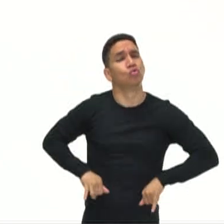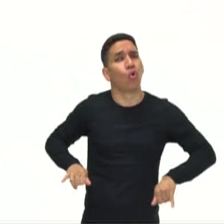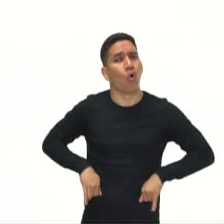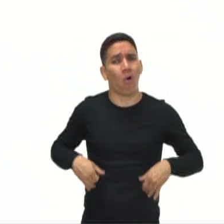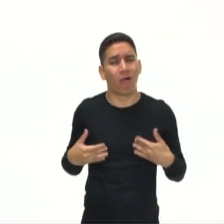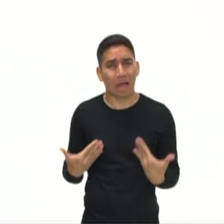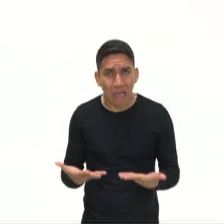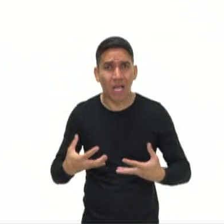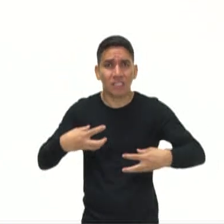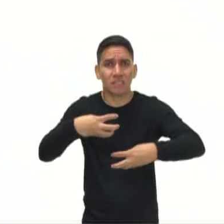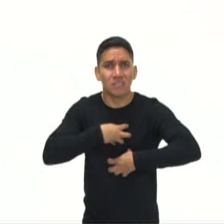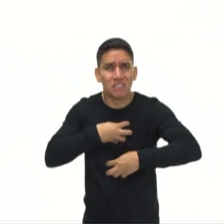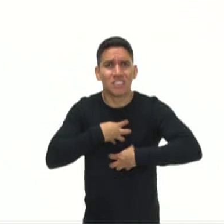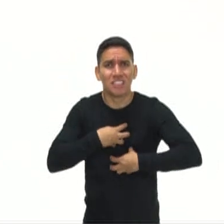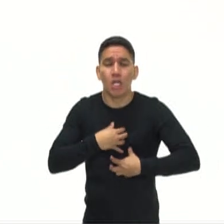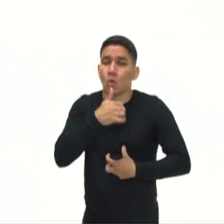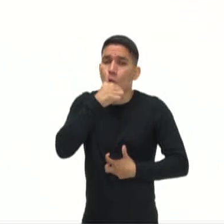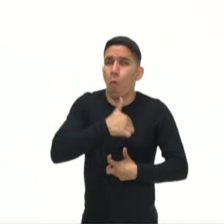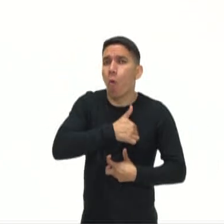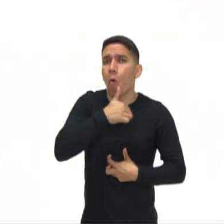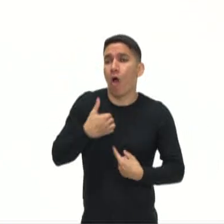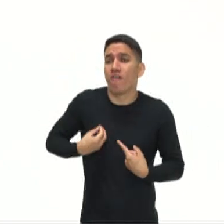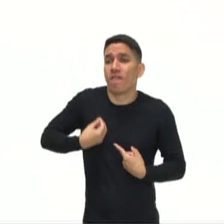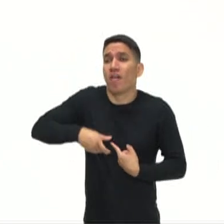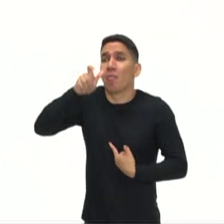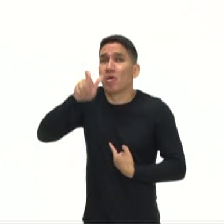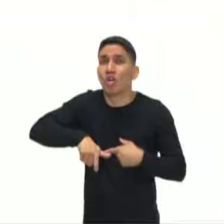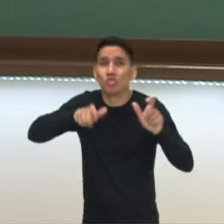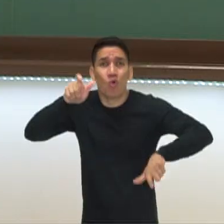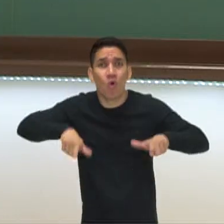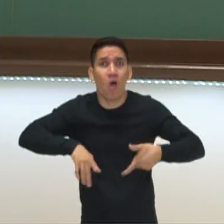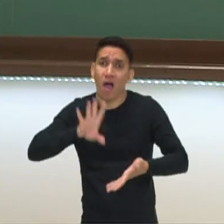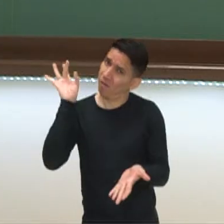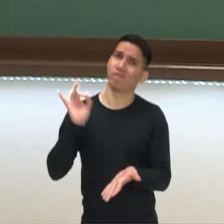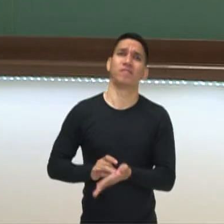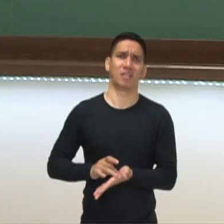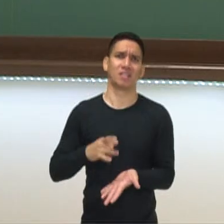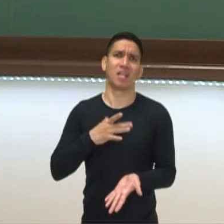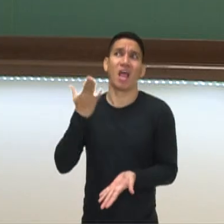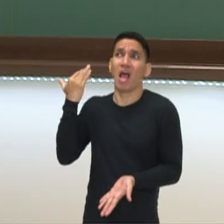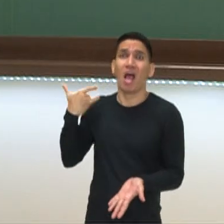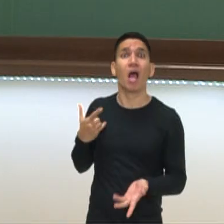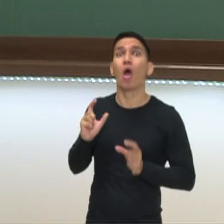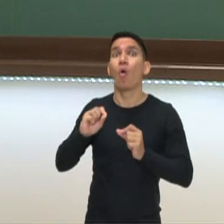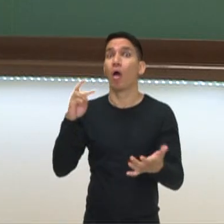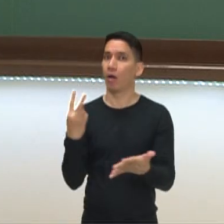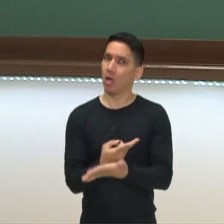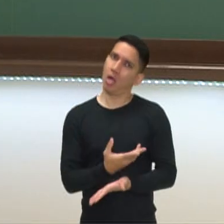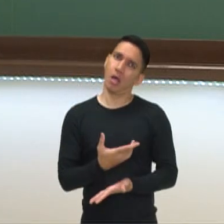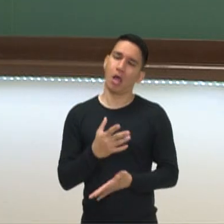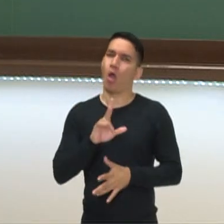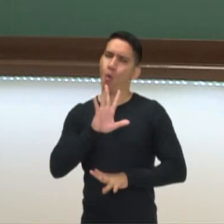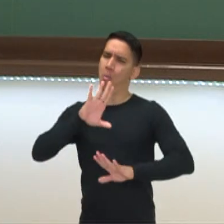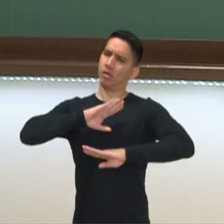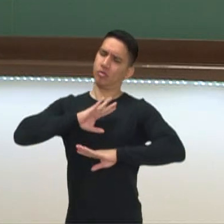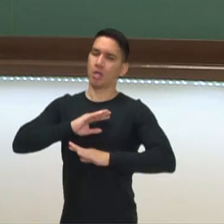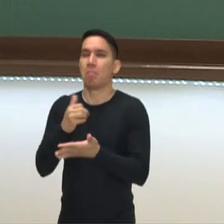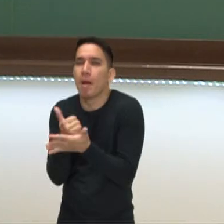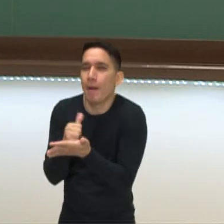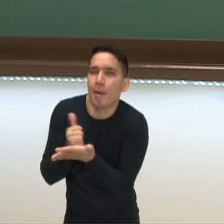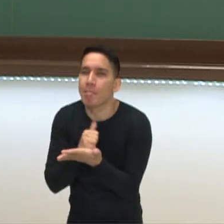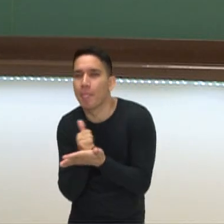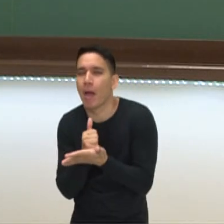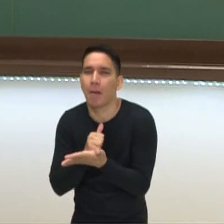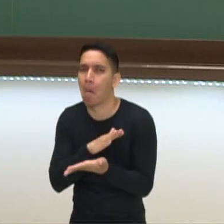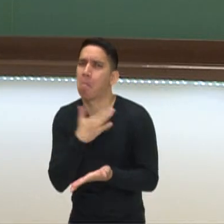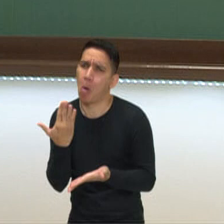as dores, os sacrifícios vividos por pessoas na vida real? O que era você estar lá? Uma coisa é você jogar um joguinho no computador, que daí quando você